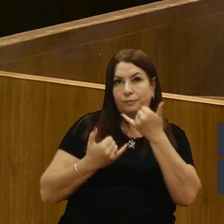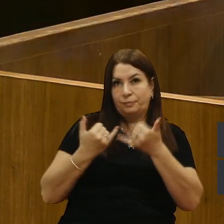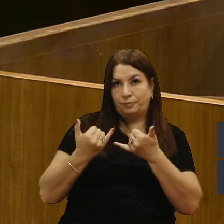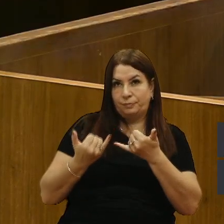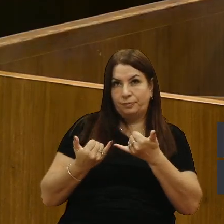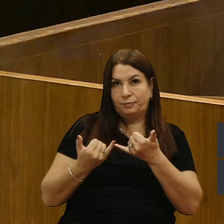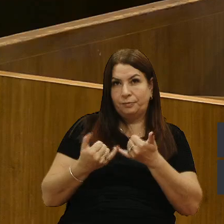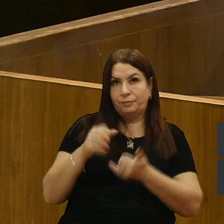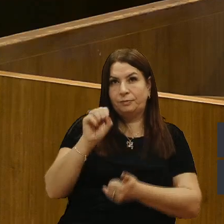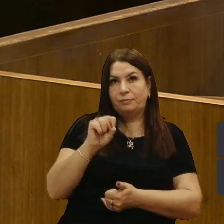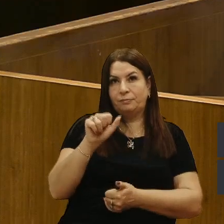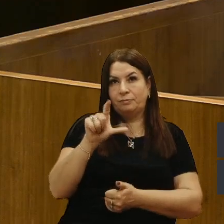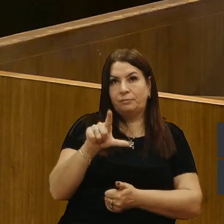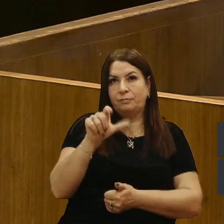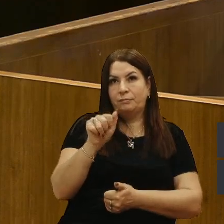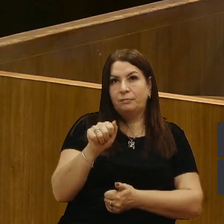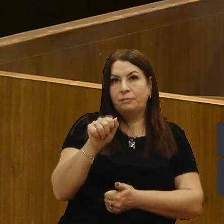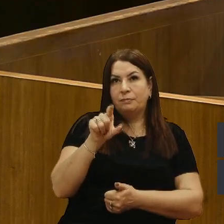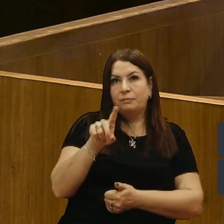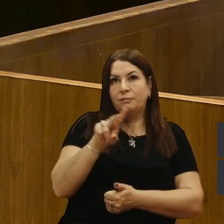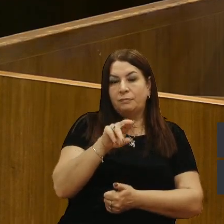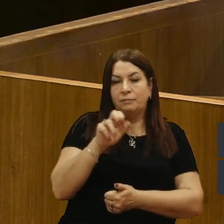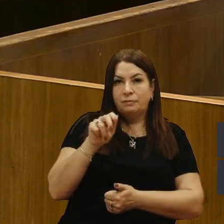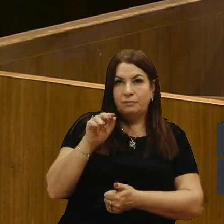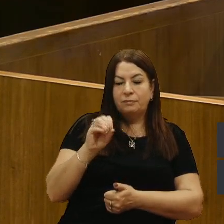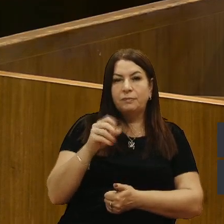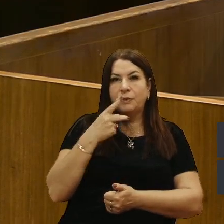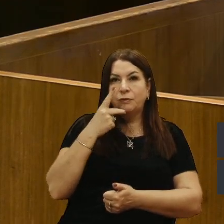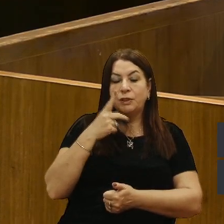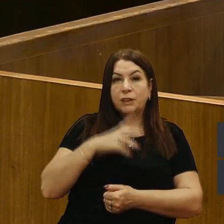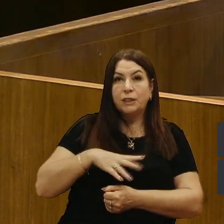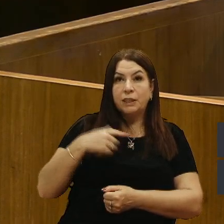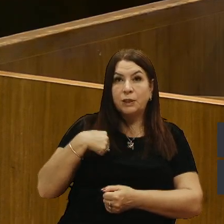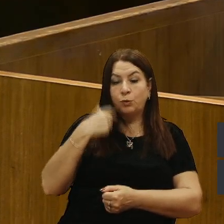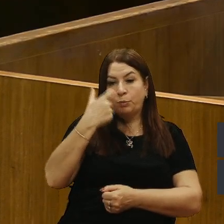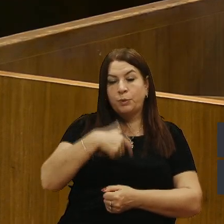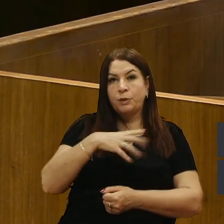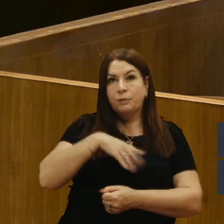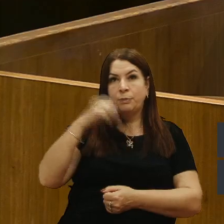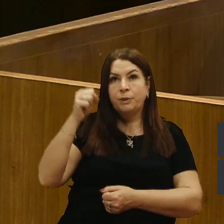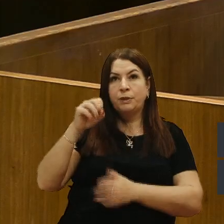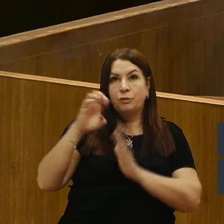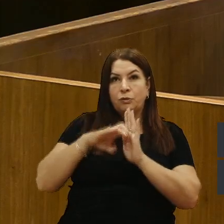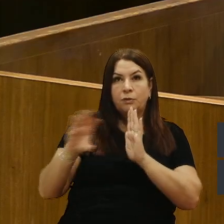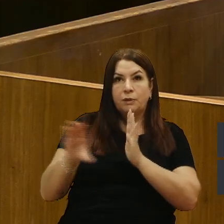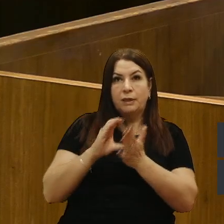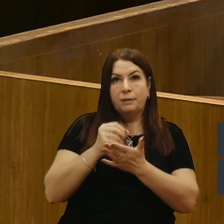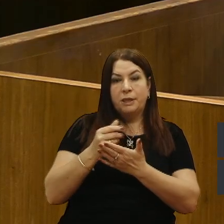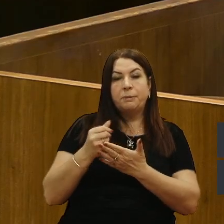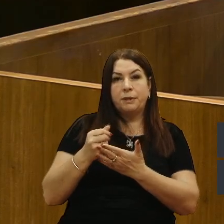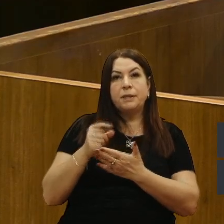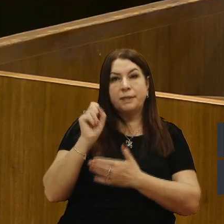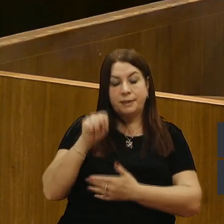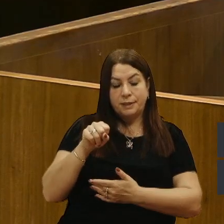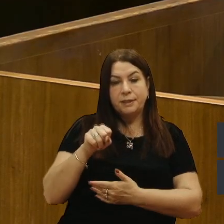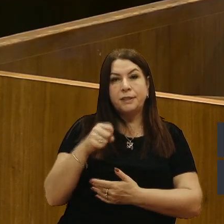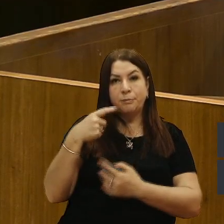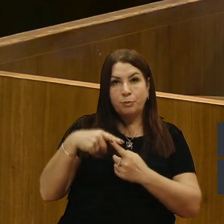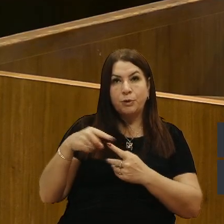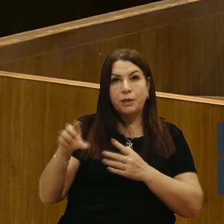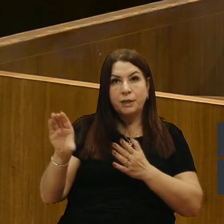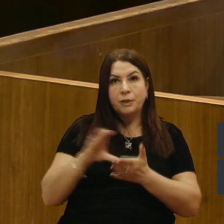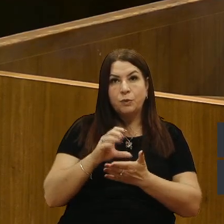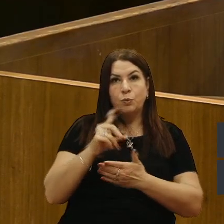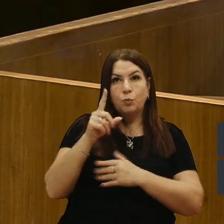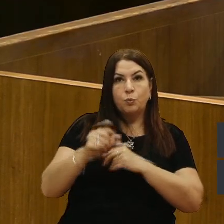com o Slaviero disse para mim que eu sou a campeã de emendas. Sim, porque com essa emenda aqui, em 1